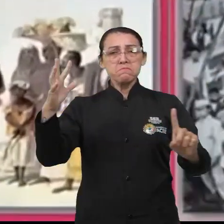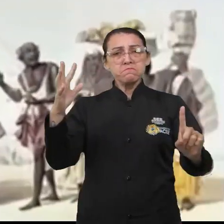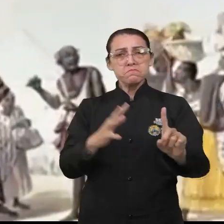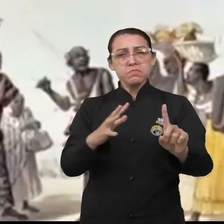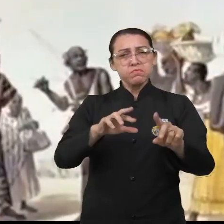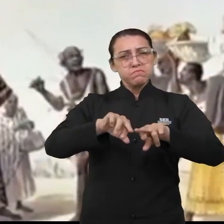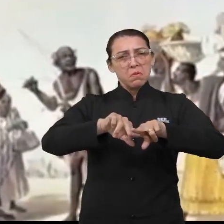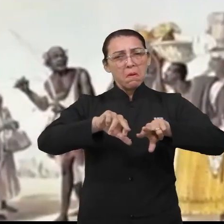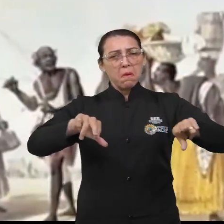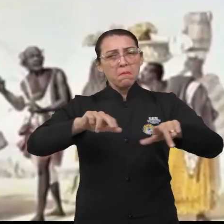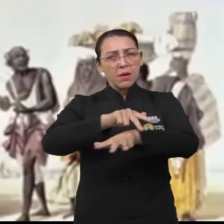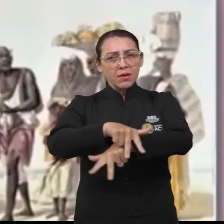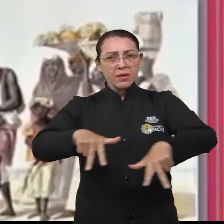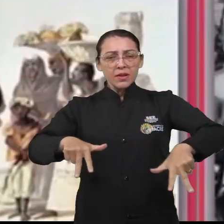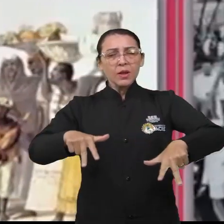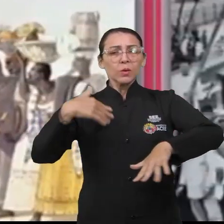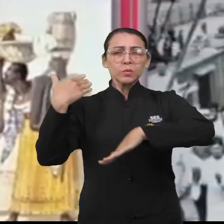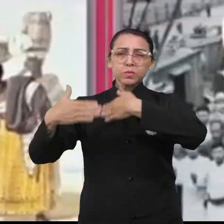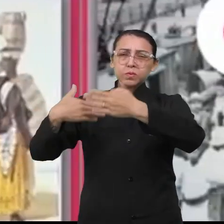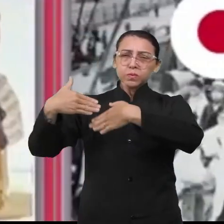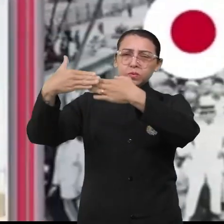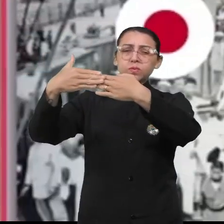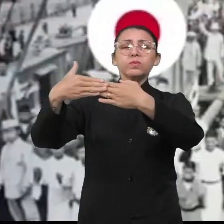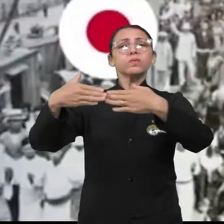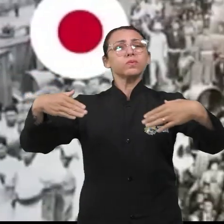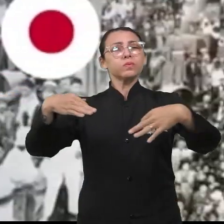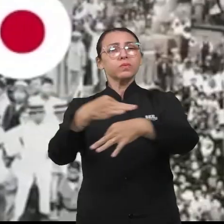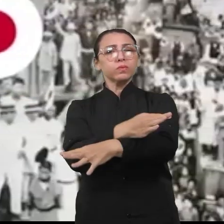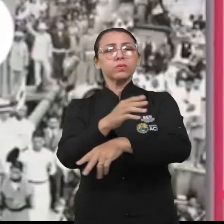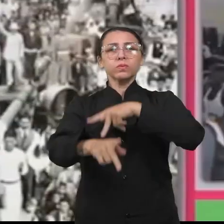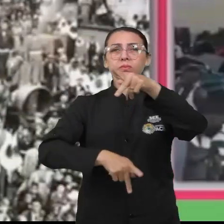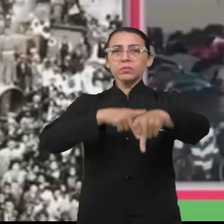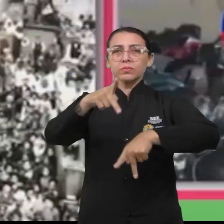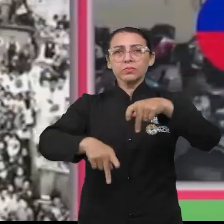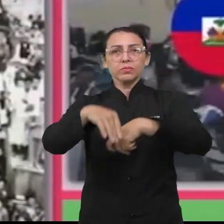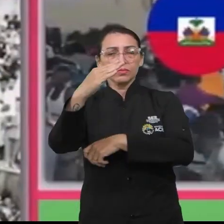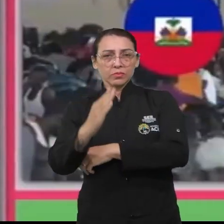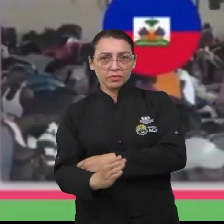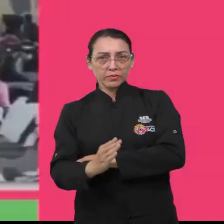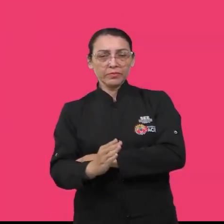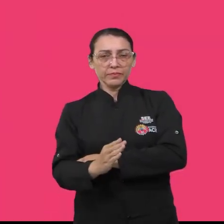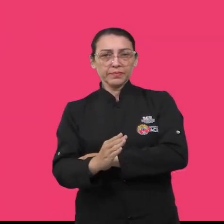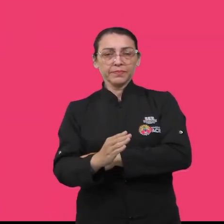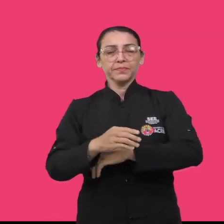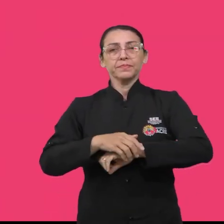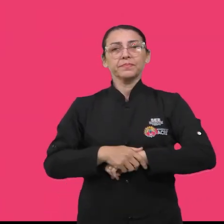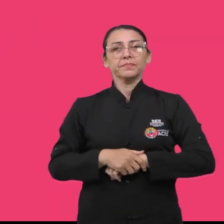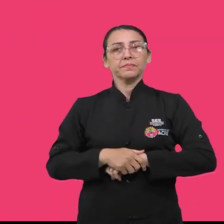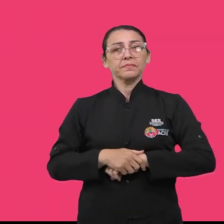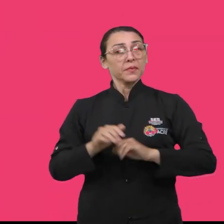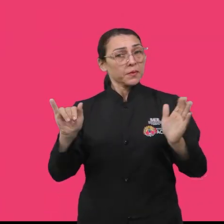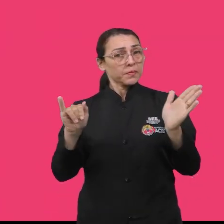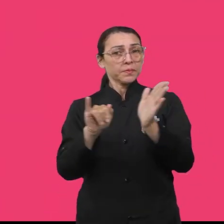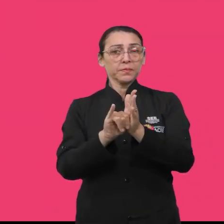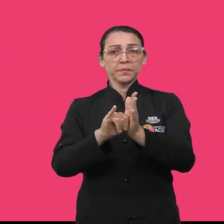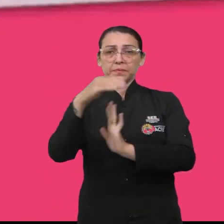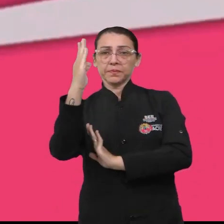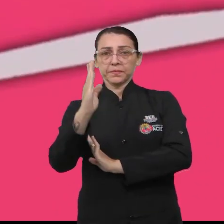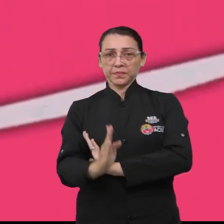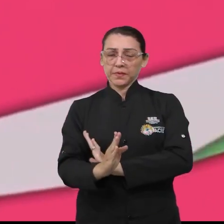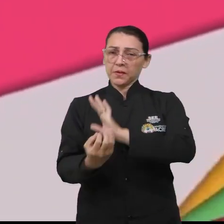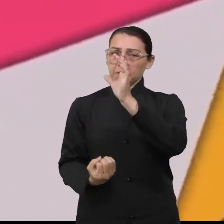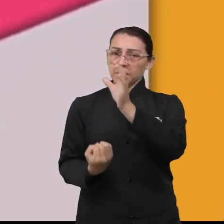de diversas etnias que ao longo do tempo formaram o povo brasileiro. A identidade brasileira